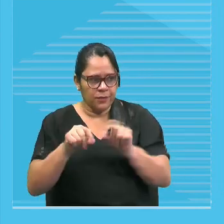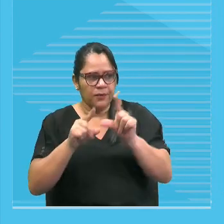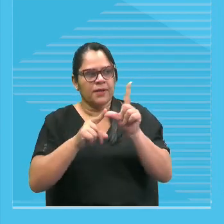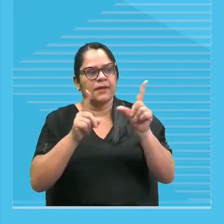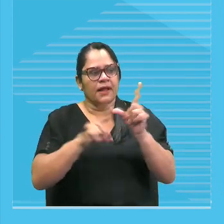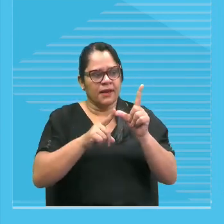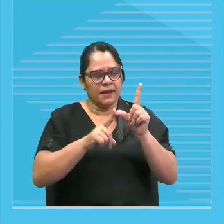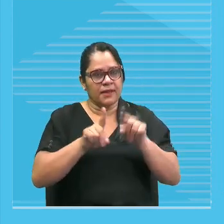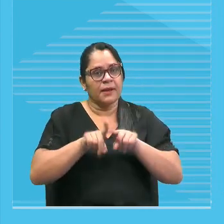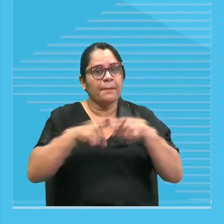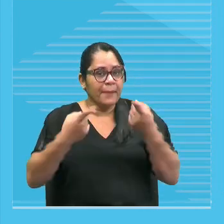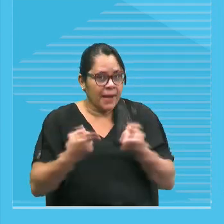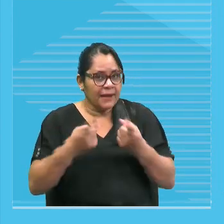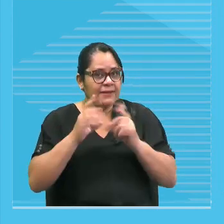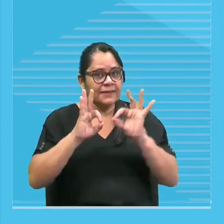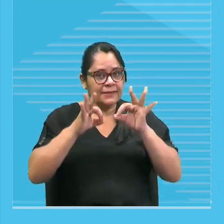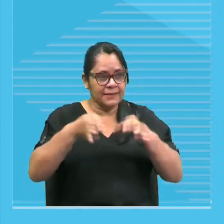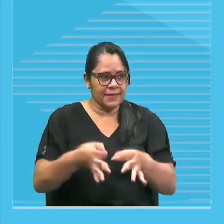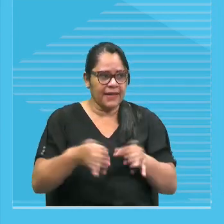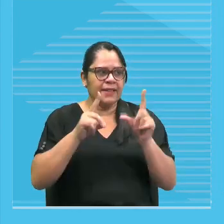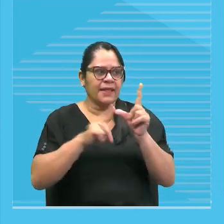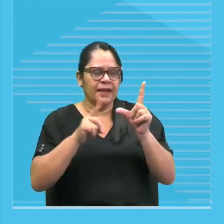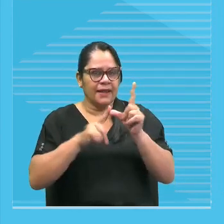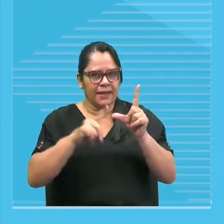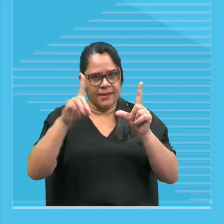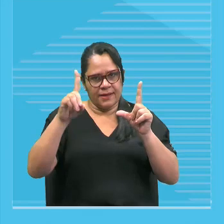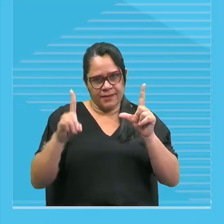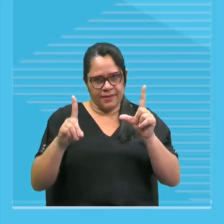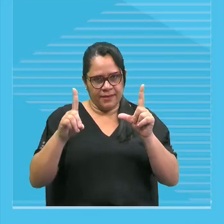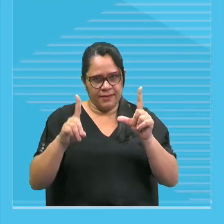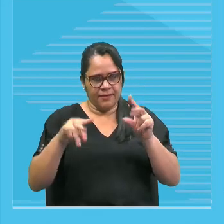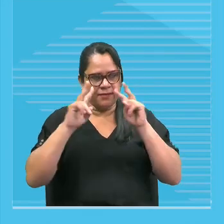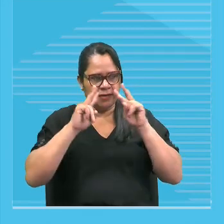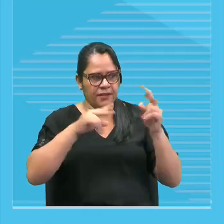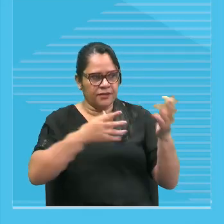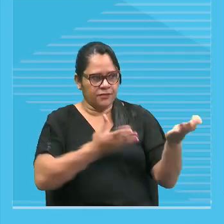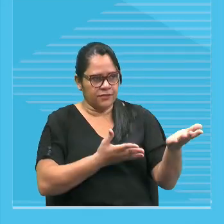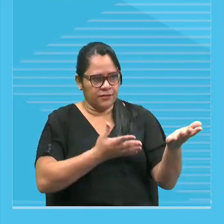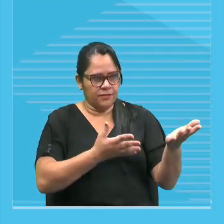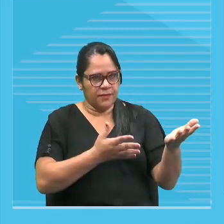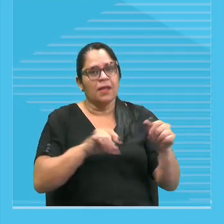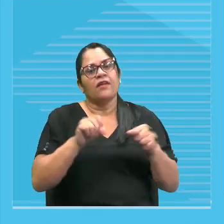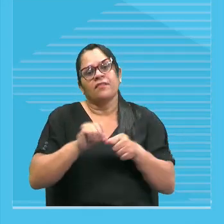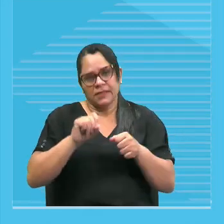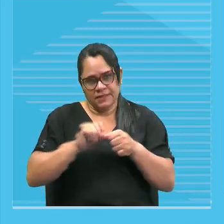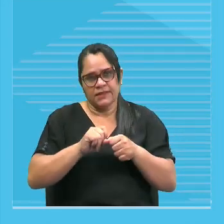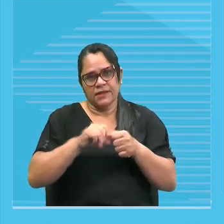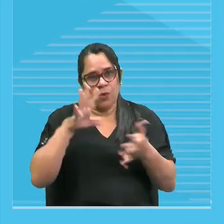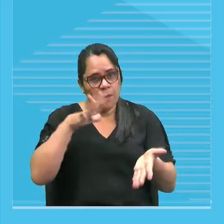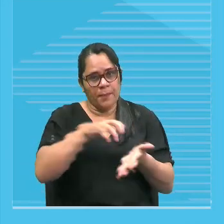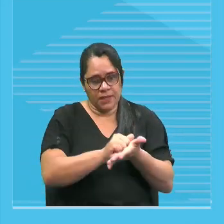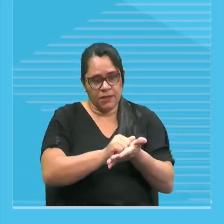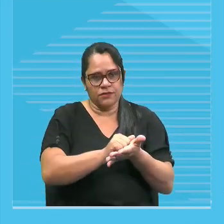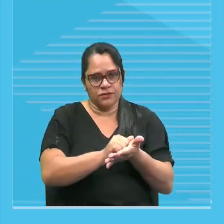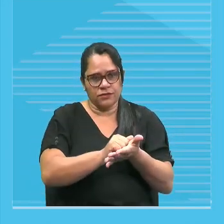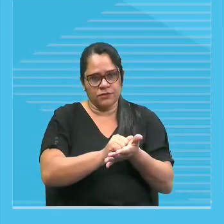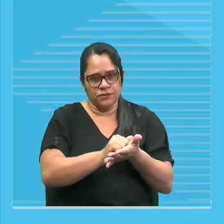pessoal Se depois não fazer ó vou até voltar aqui ó vou fazer print faz o print assim